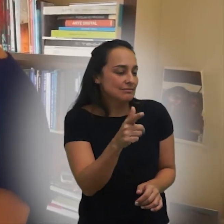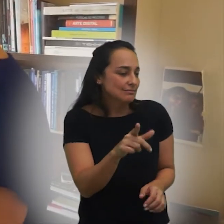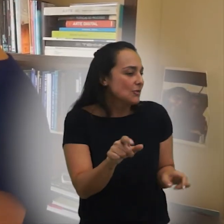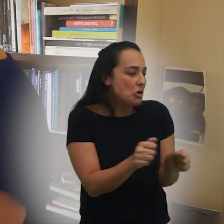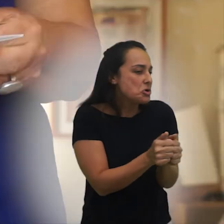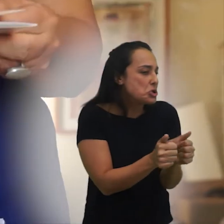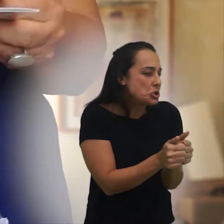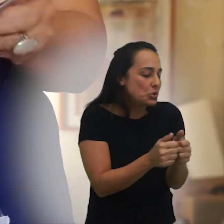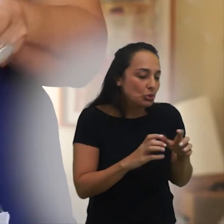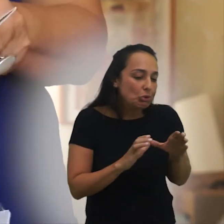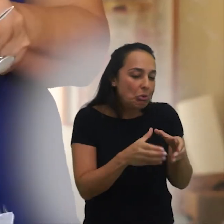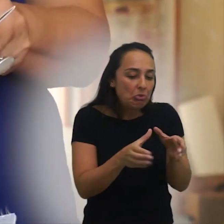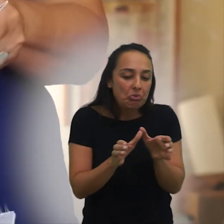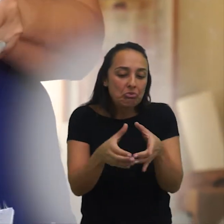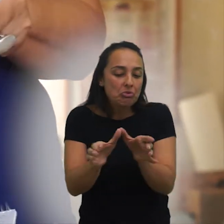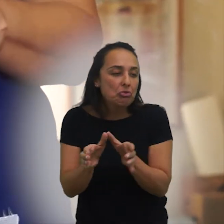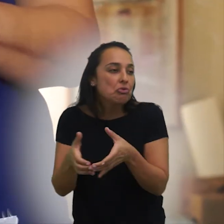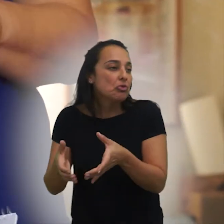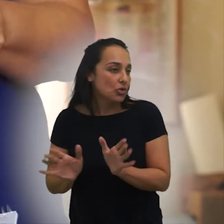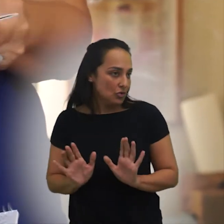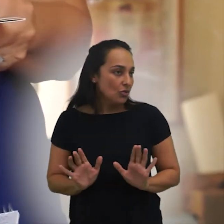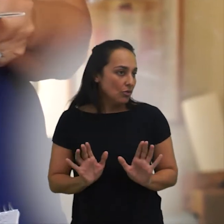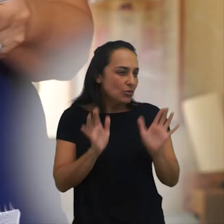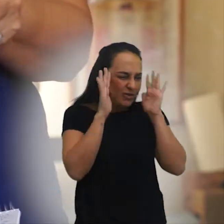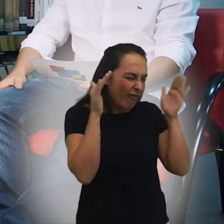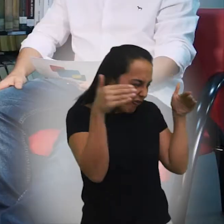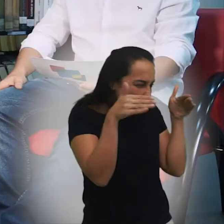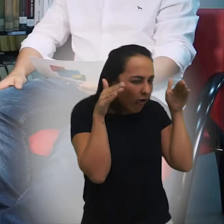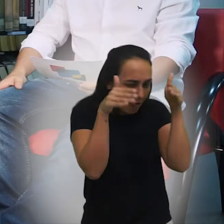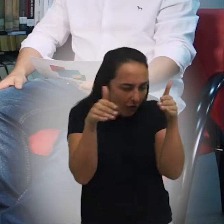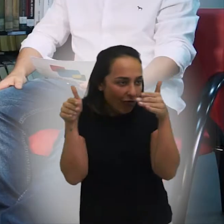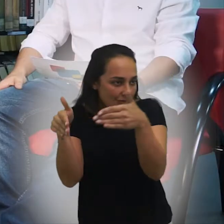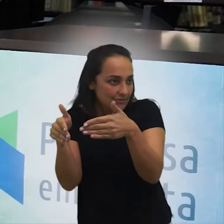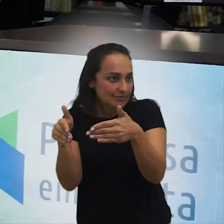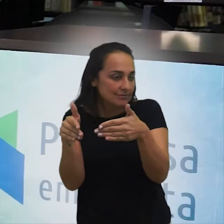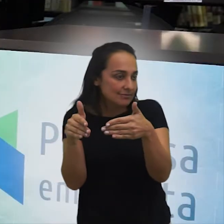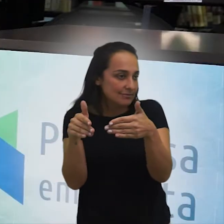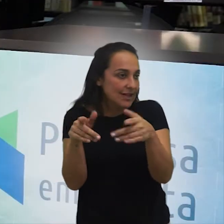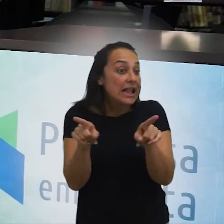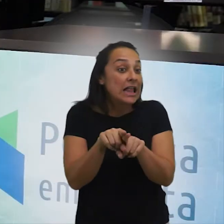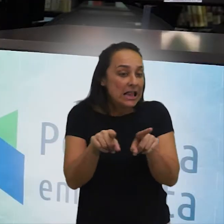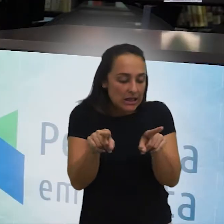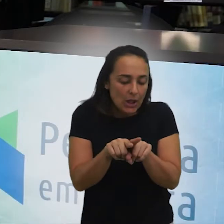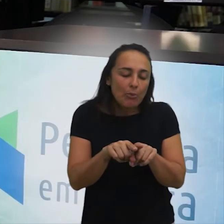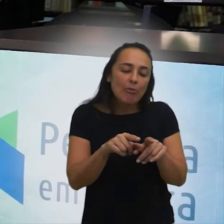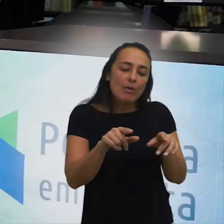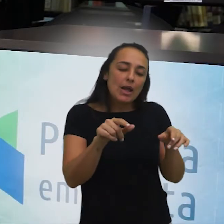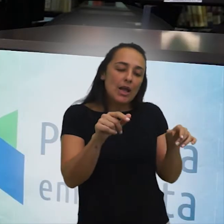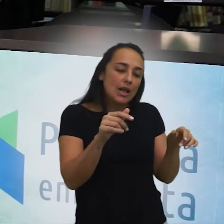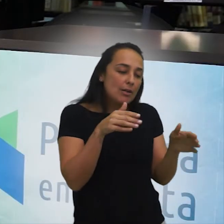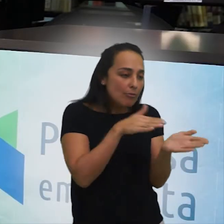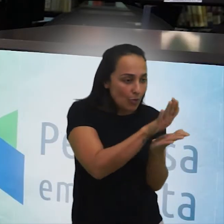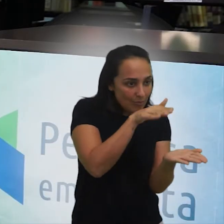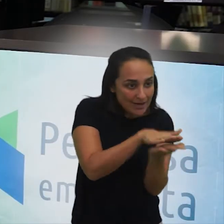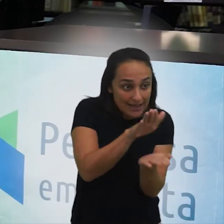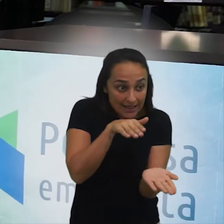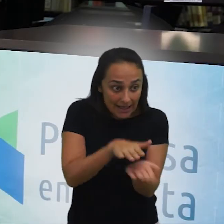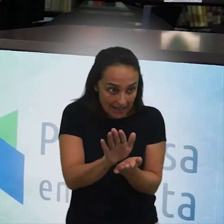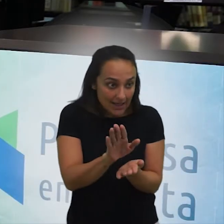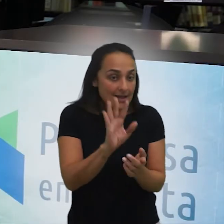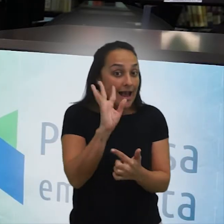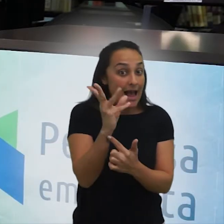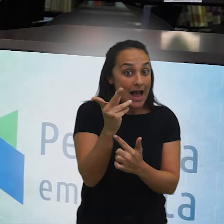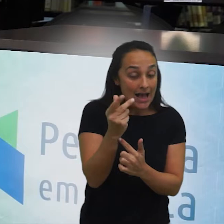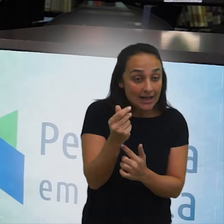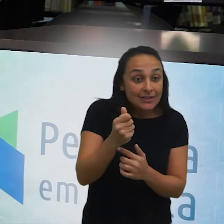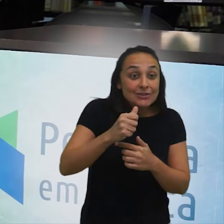específicos. Inclusive, eu fiz uma série de livros sobre arte na América Latina, com a professora Maria Lúcia Kerr. O meu primeiro livro individual,